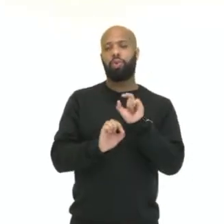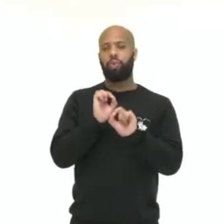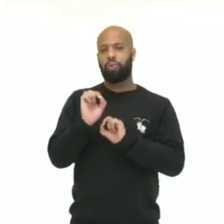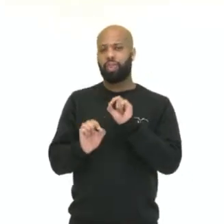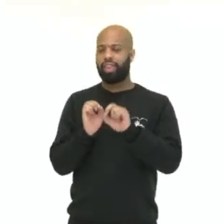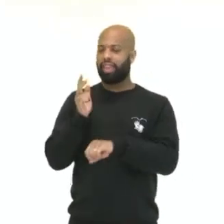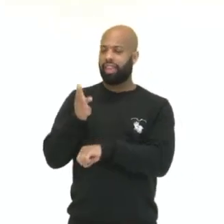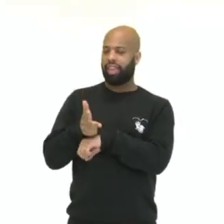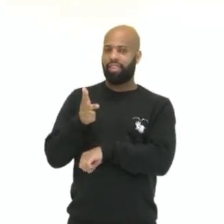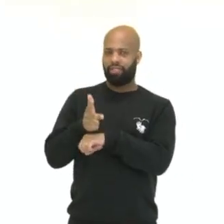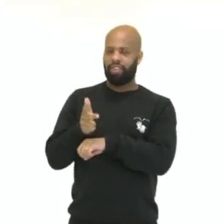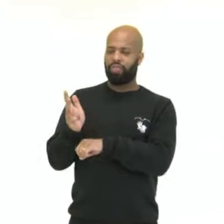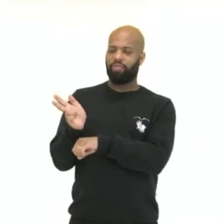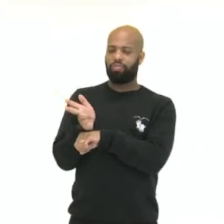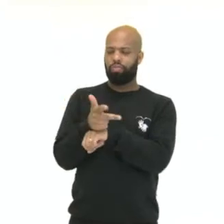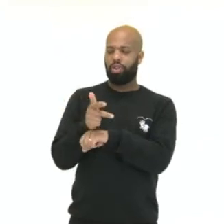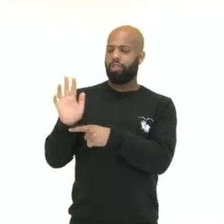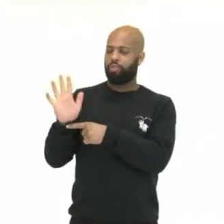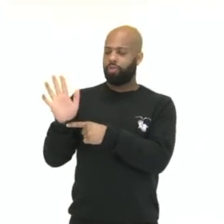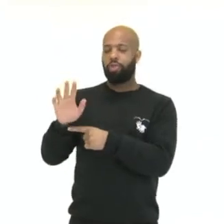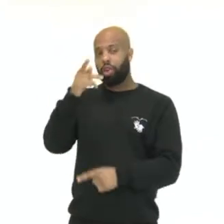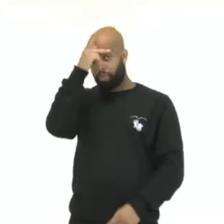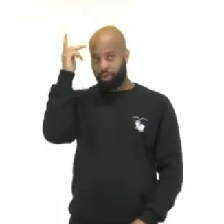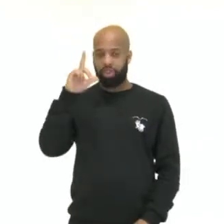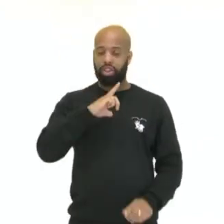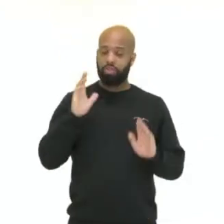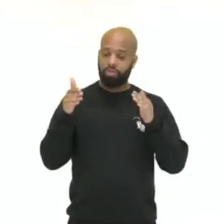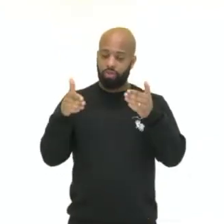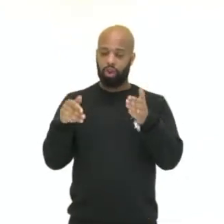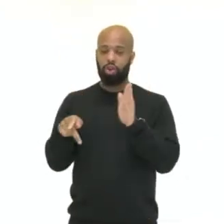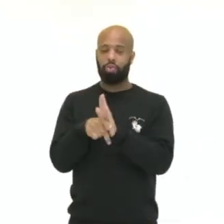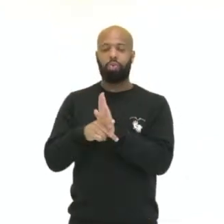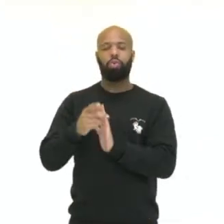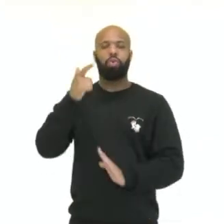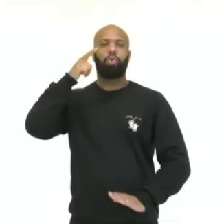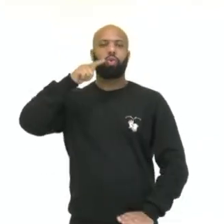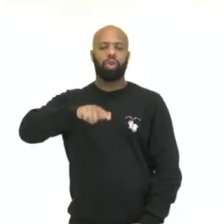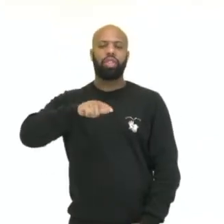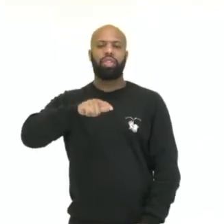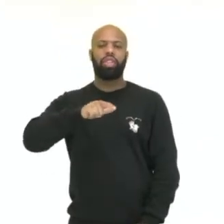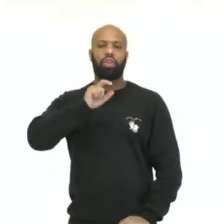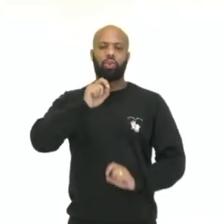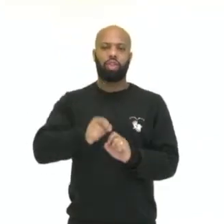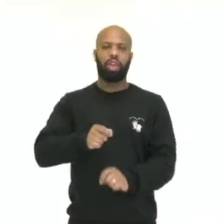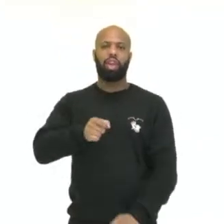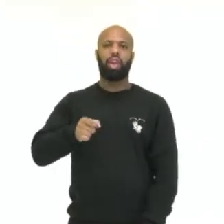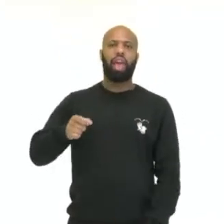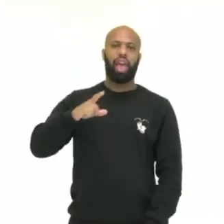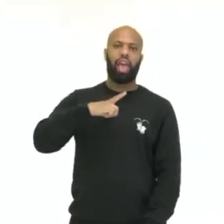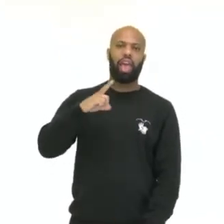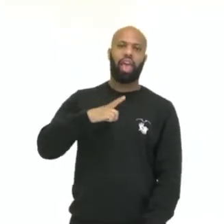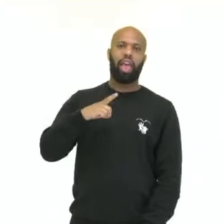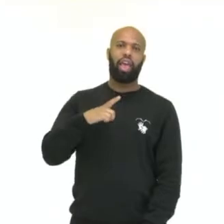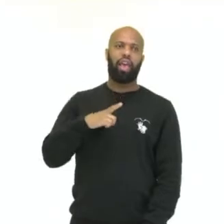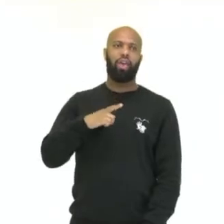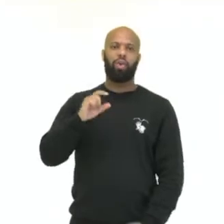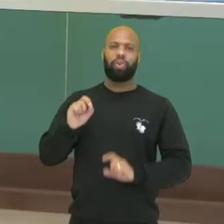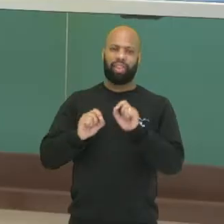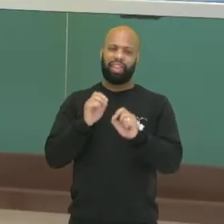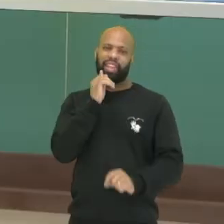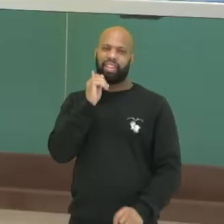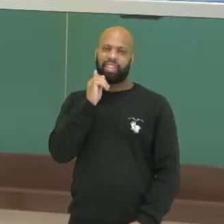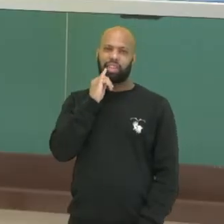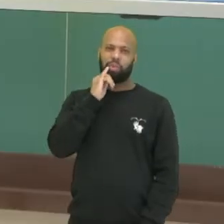concentrados em captar as falas dos atores. Deste modo, os outros sons são inseridos depois. Quando a